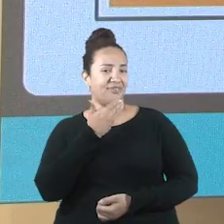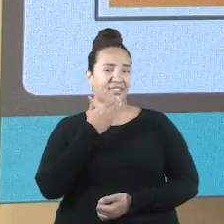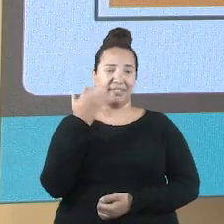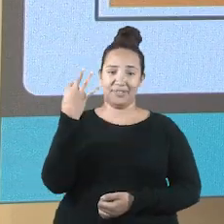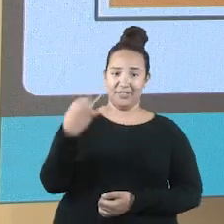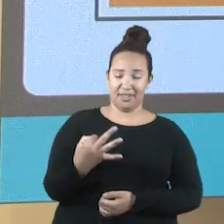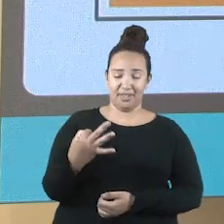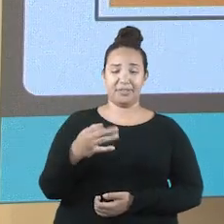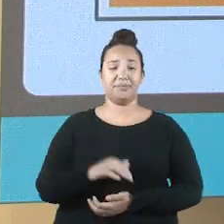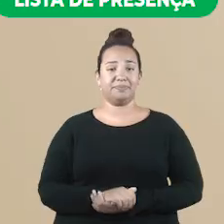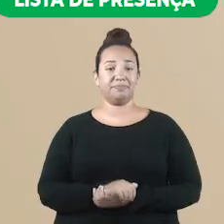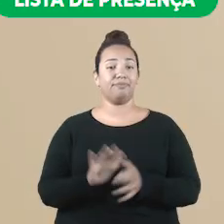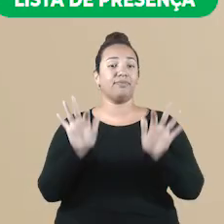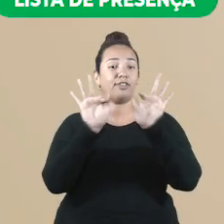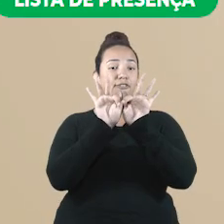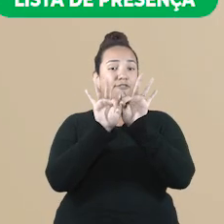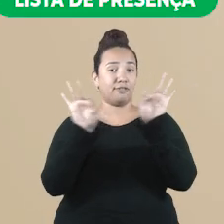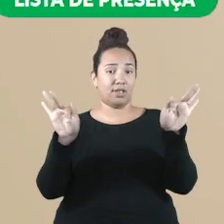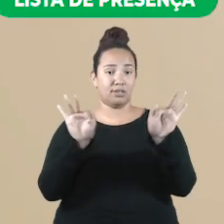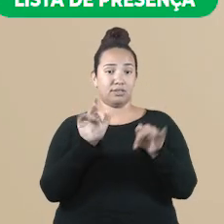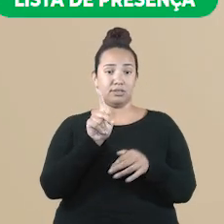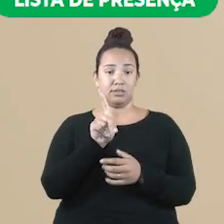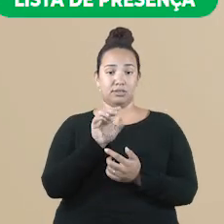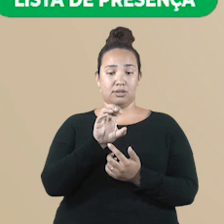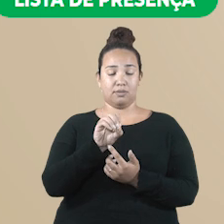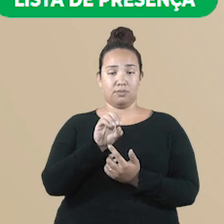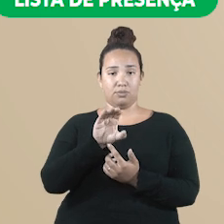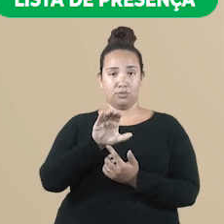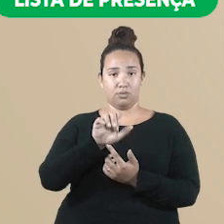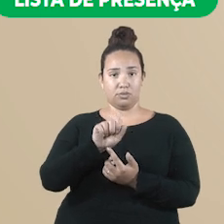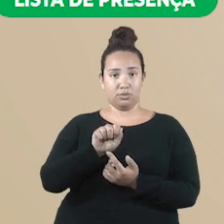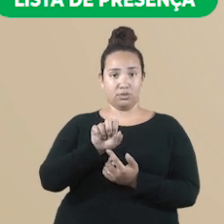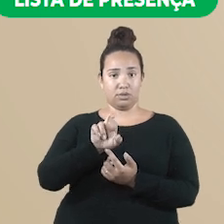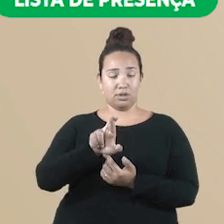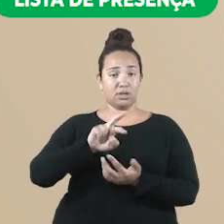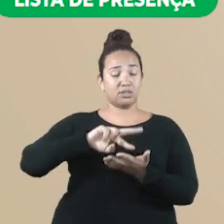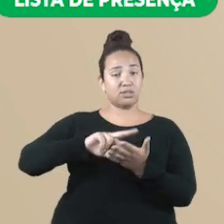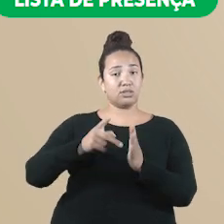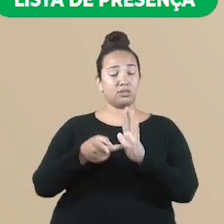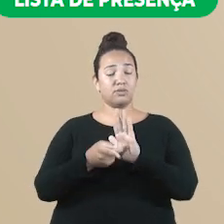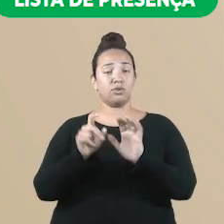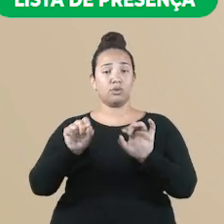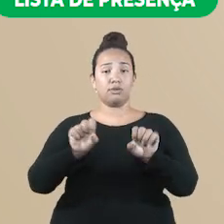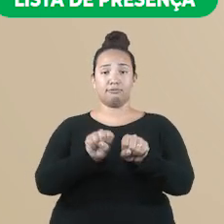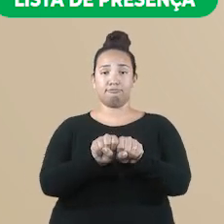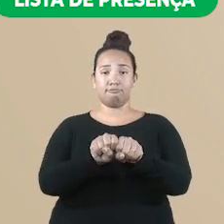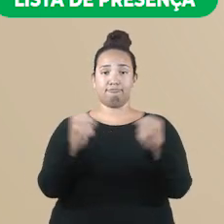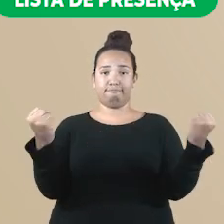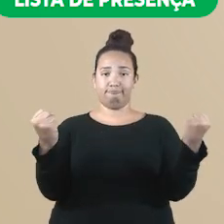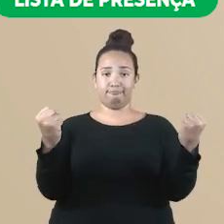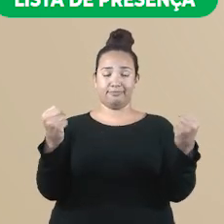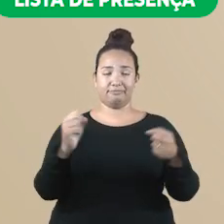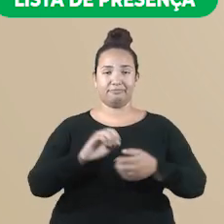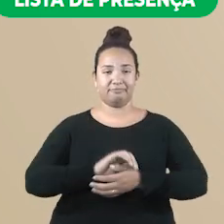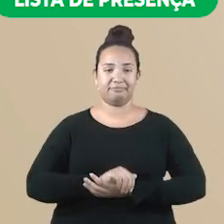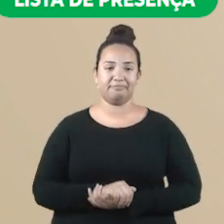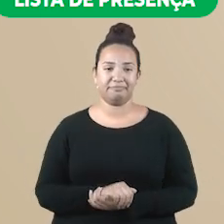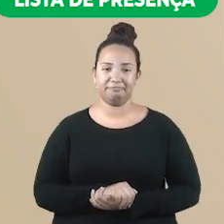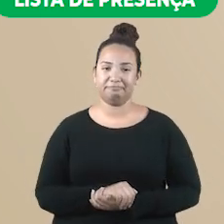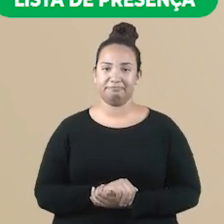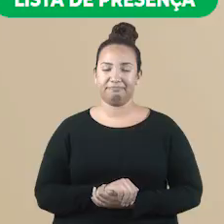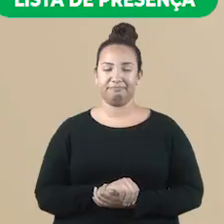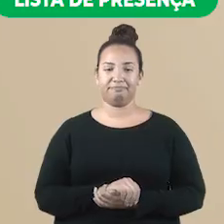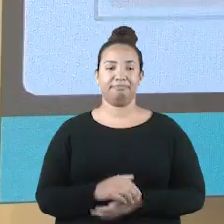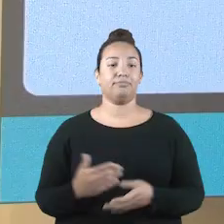Essa foi fácil, não é? Nessas frases, a palavra pocar foi usada com o significado de